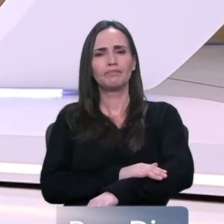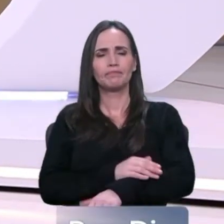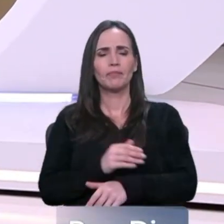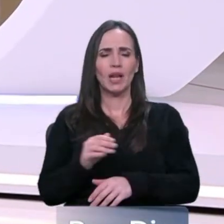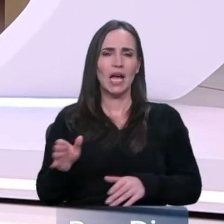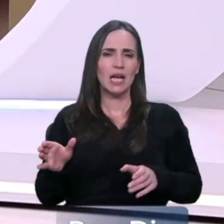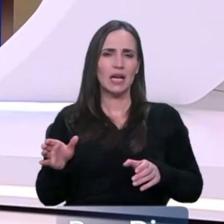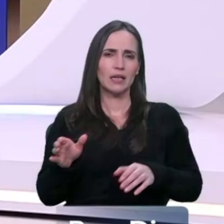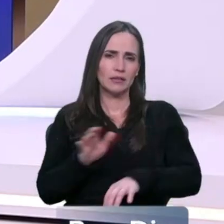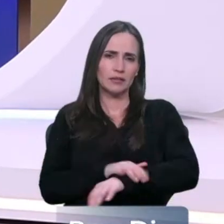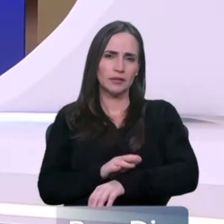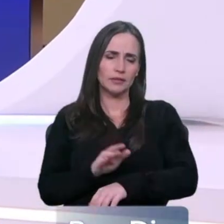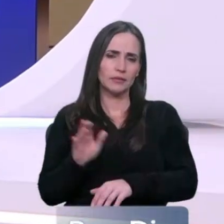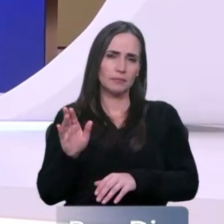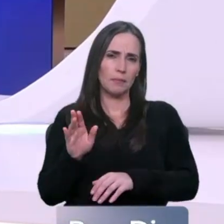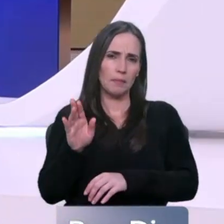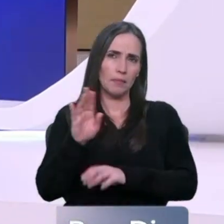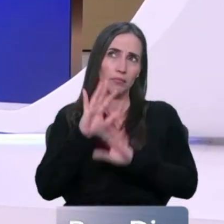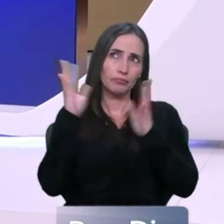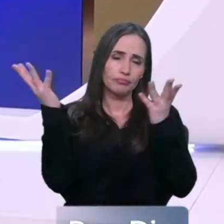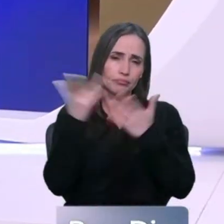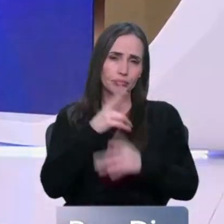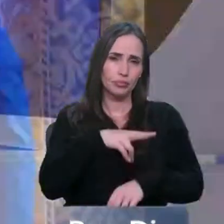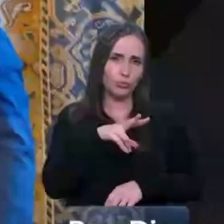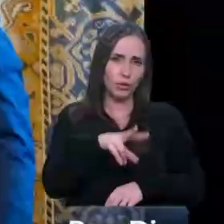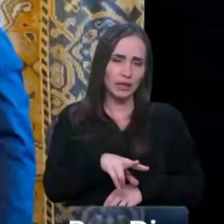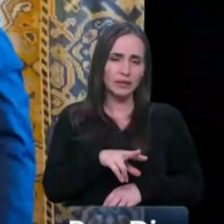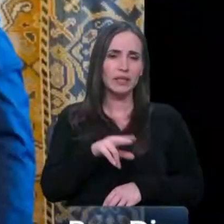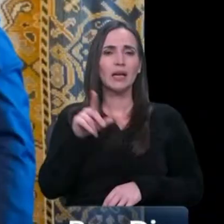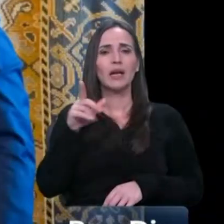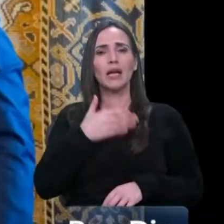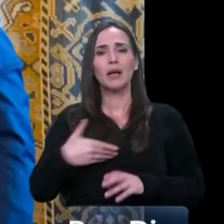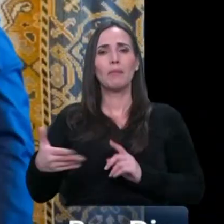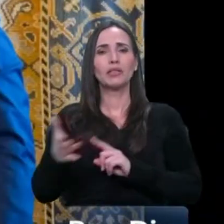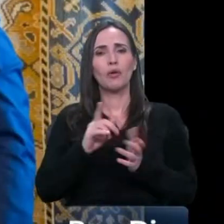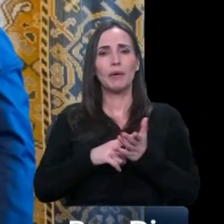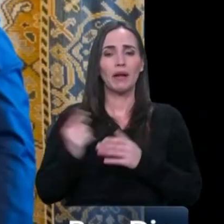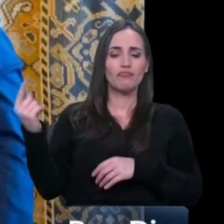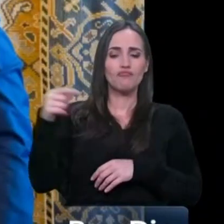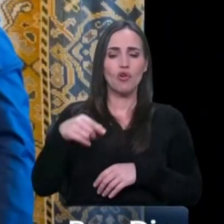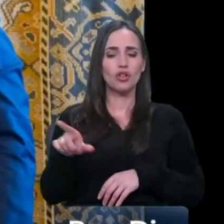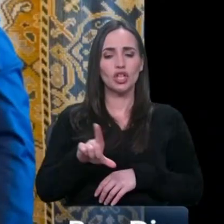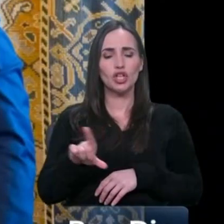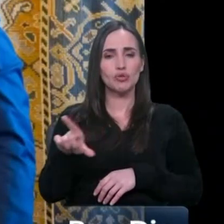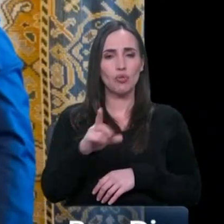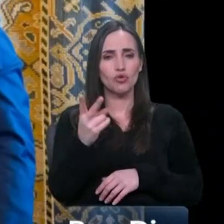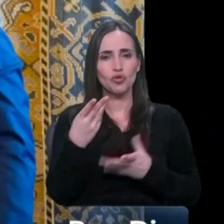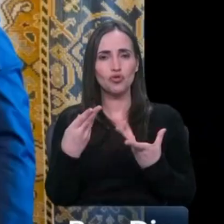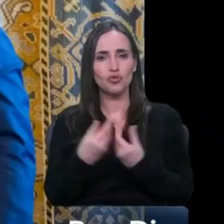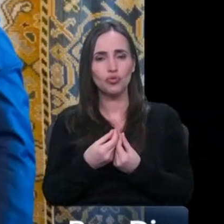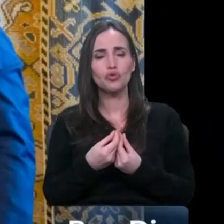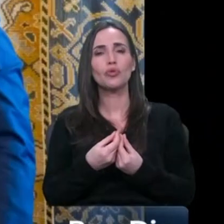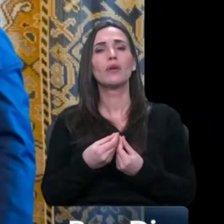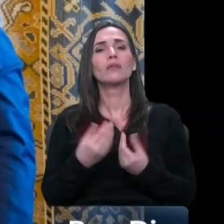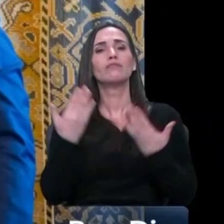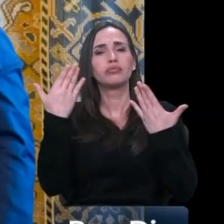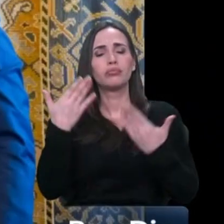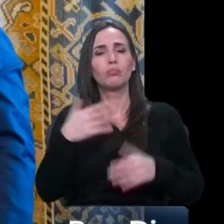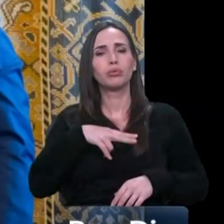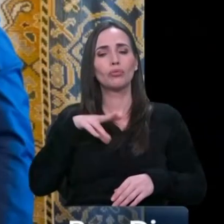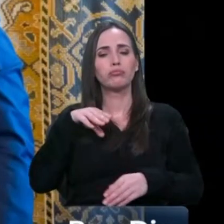embaixador norte-americano que está em Lisboa, e estão a celebrar a entrada de Portugal nos chamados